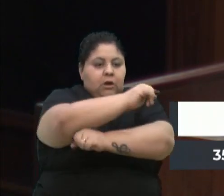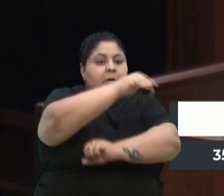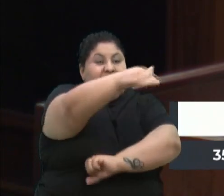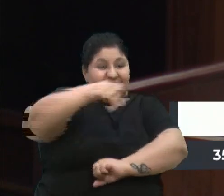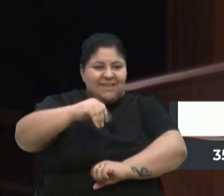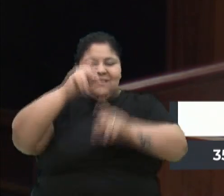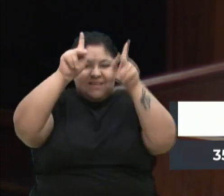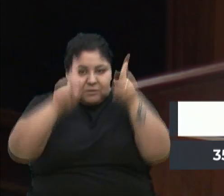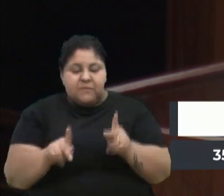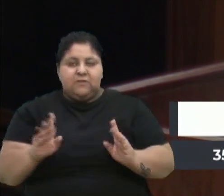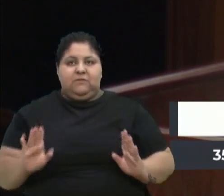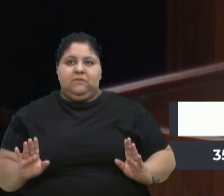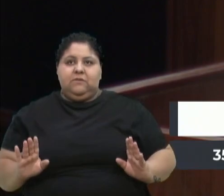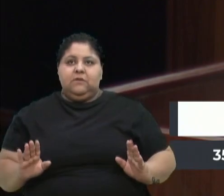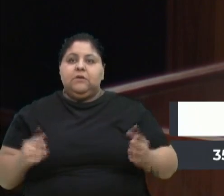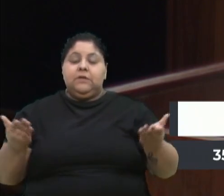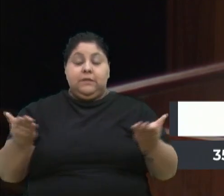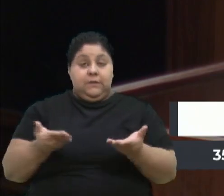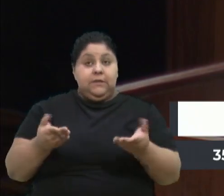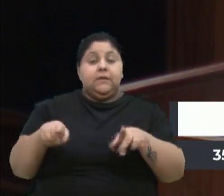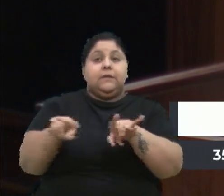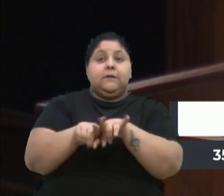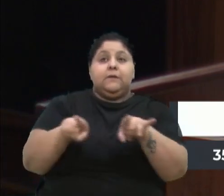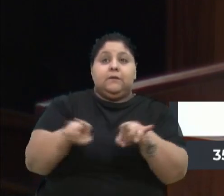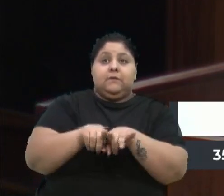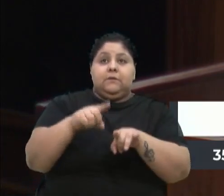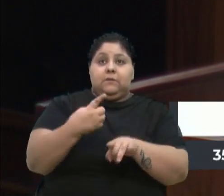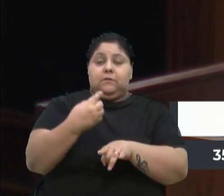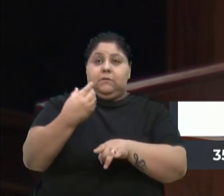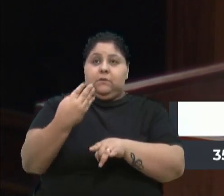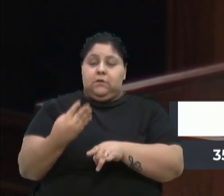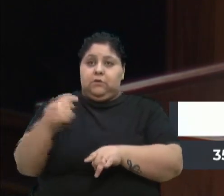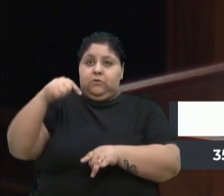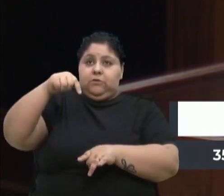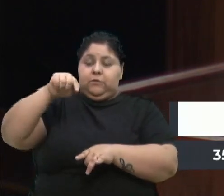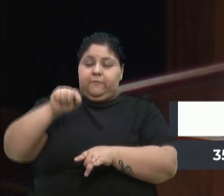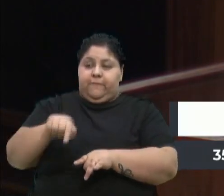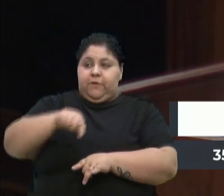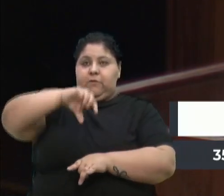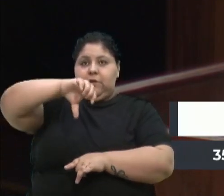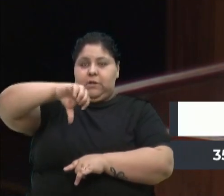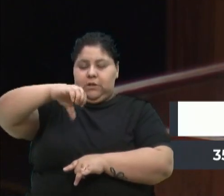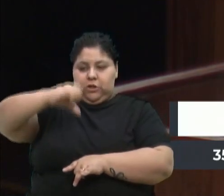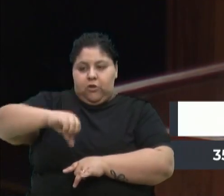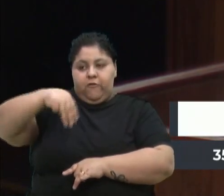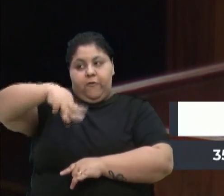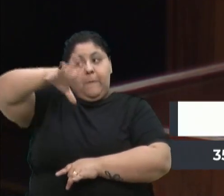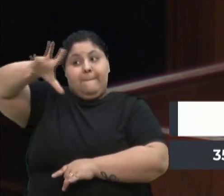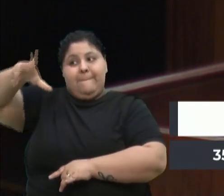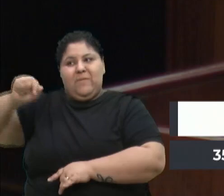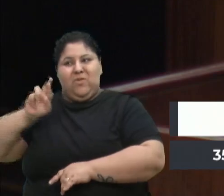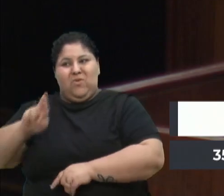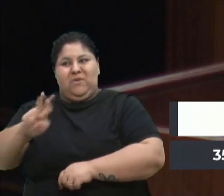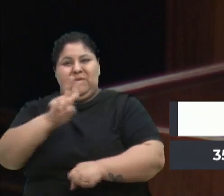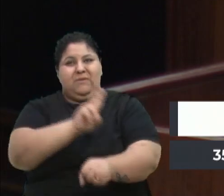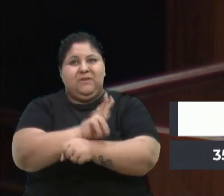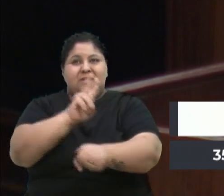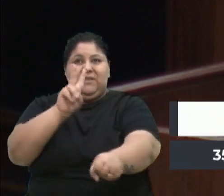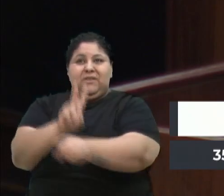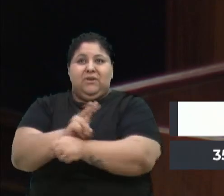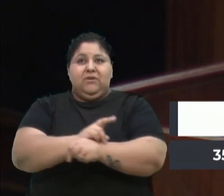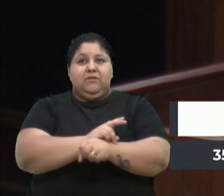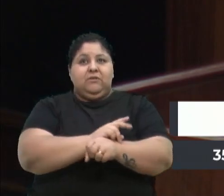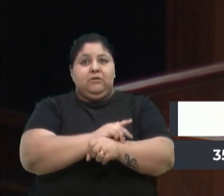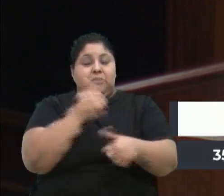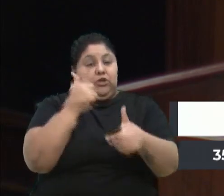PAC 14,9 bilhões para a prevenção de desastres em todo o país até 2026. O que eu quero falar